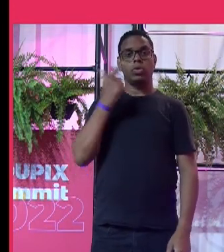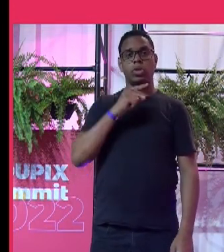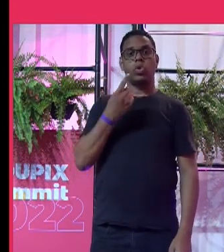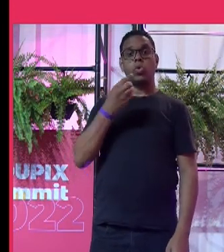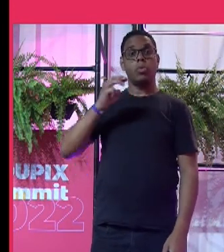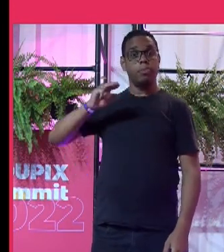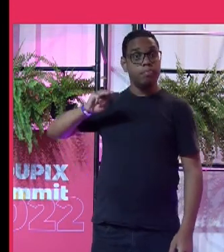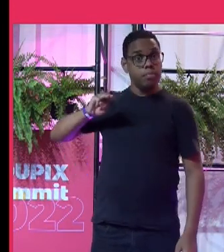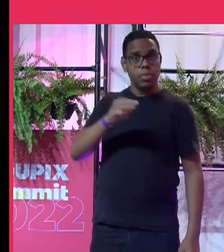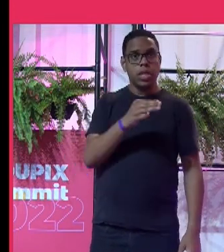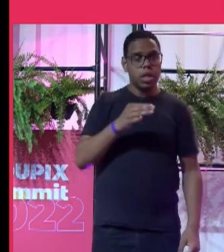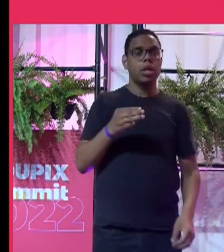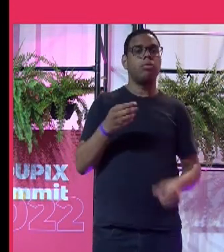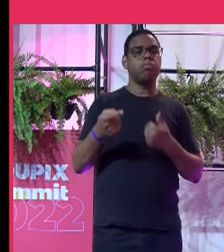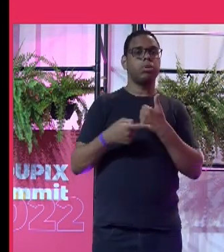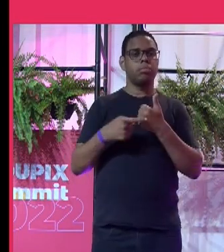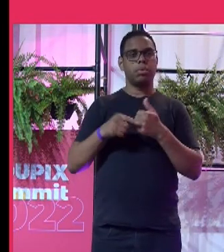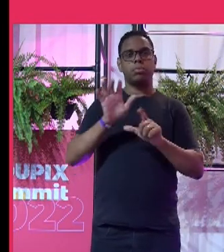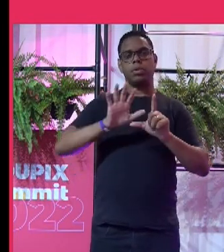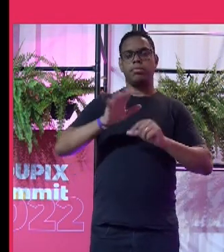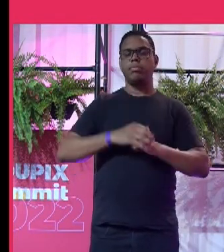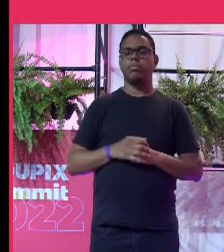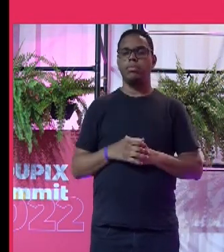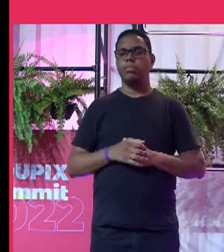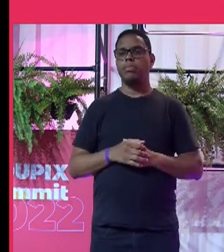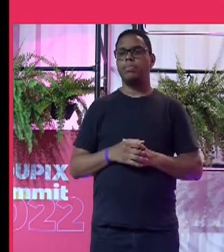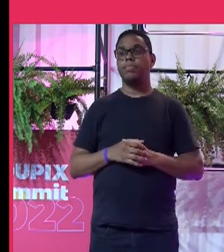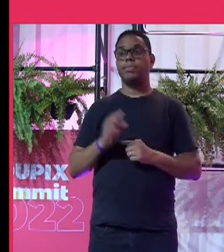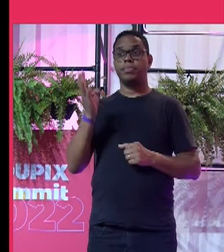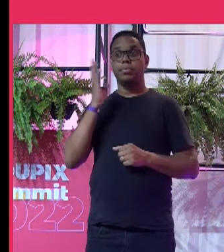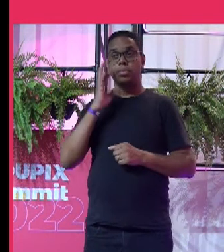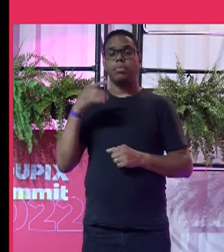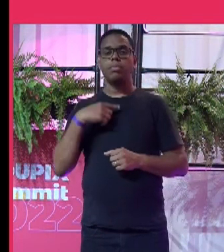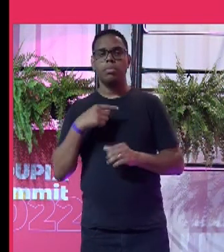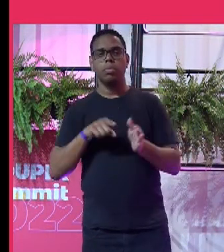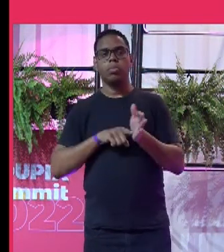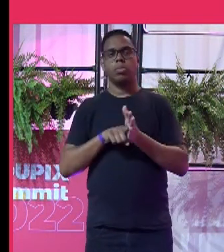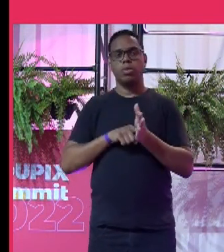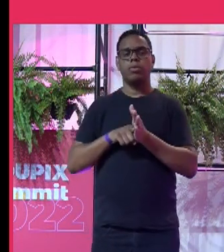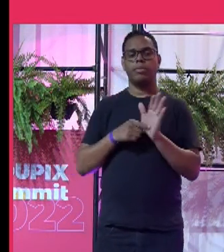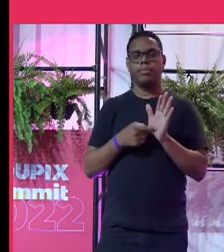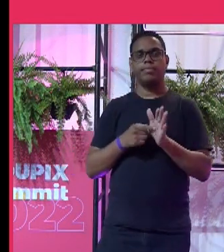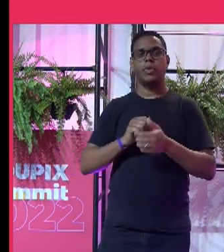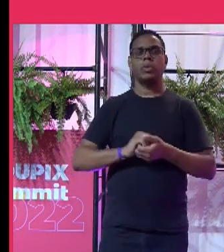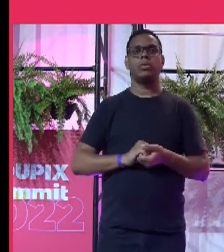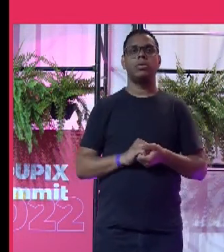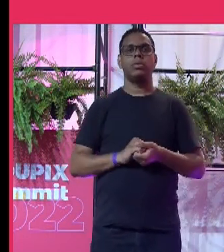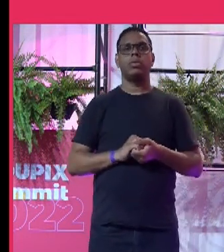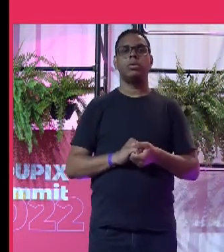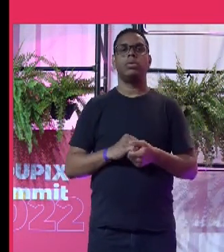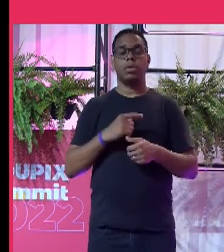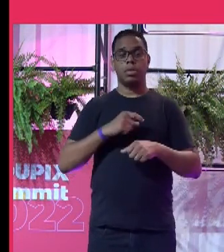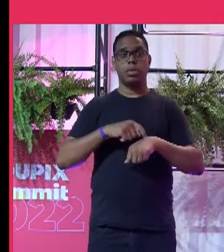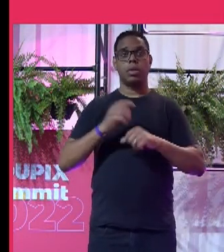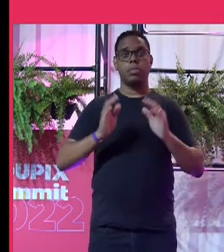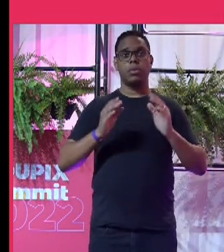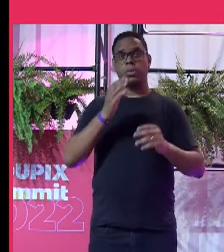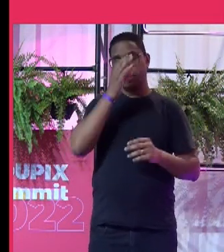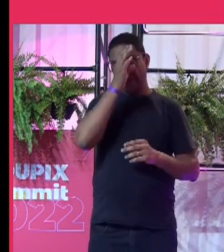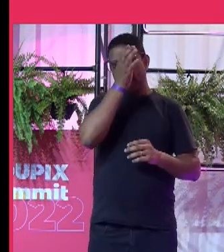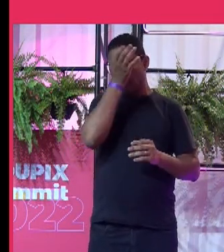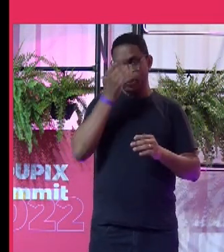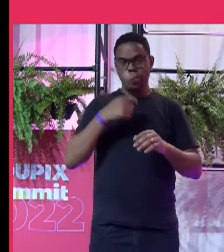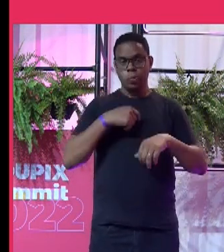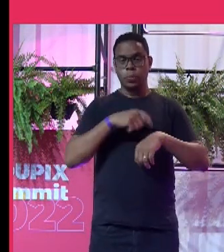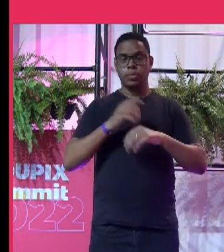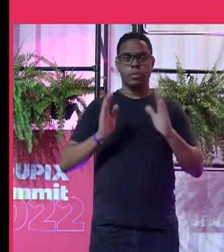seguidores na página dele. E eu acho muito legal alguns dados aqui que a gente trouxe, que ao longo desse tempo, então tem um pouquinho